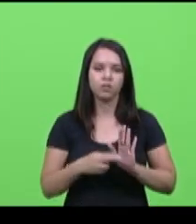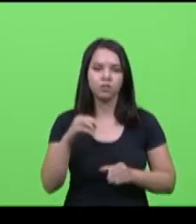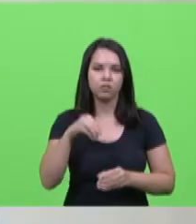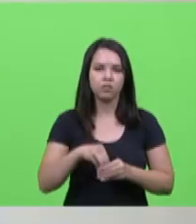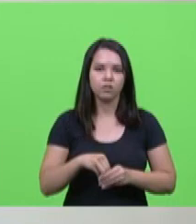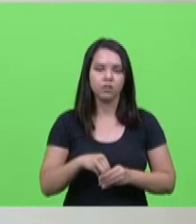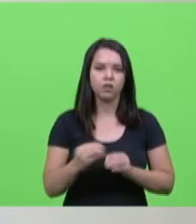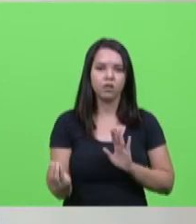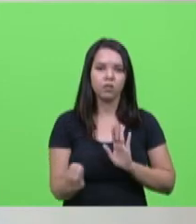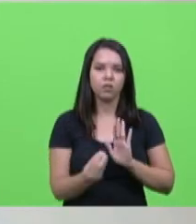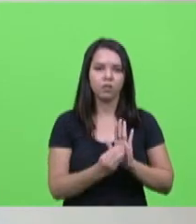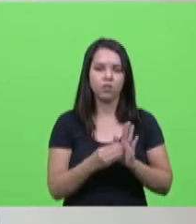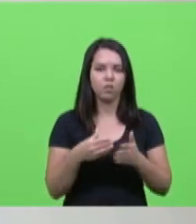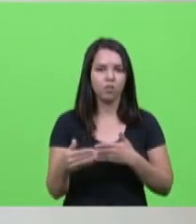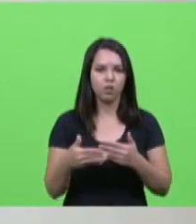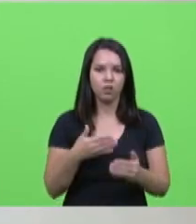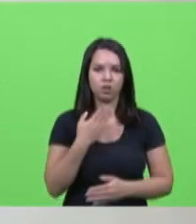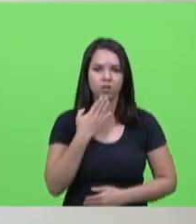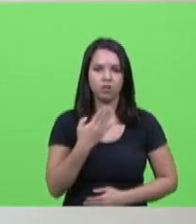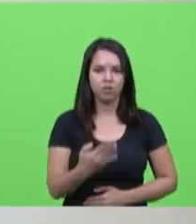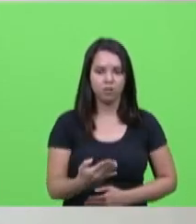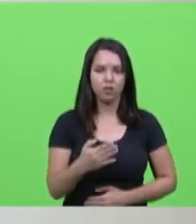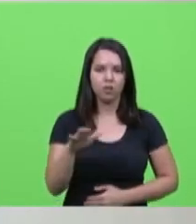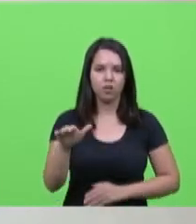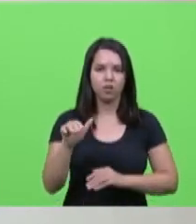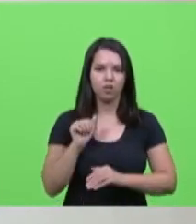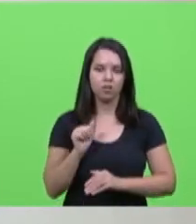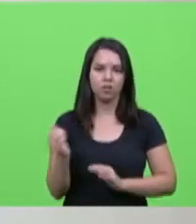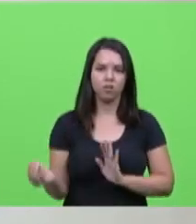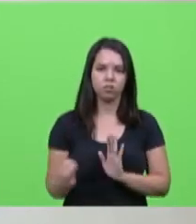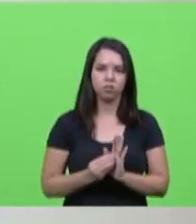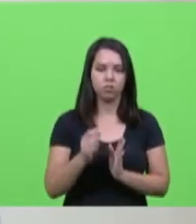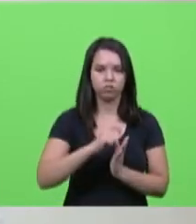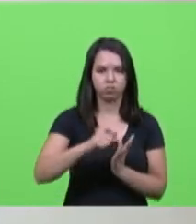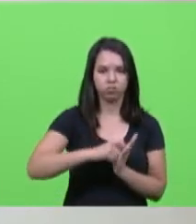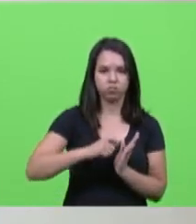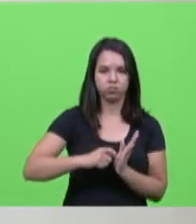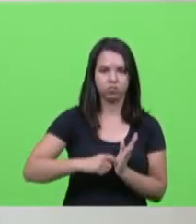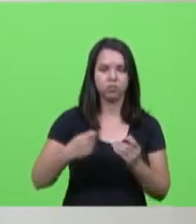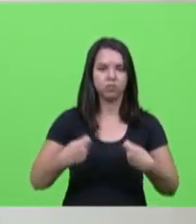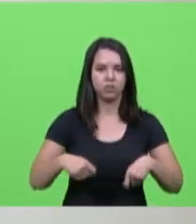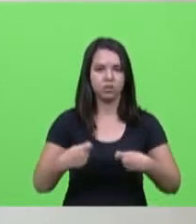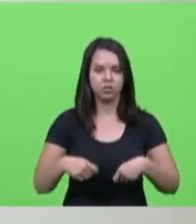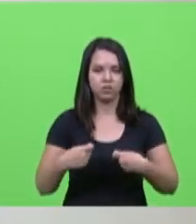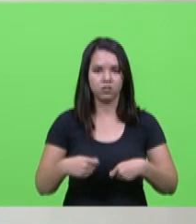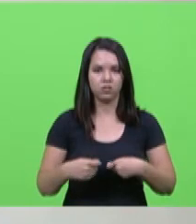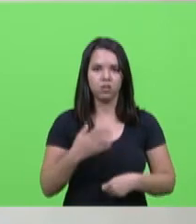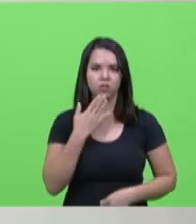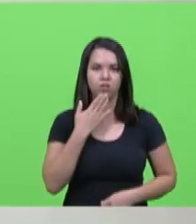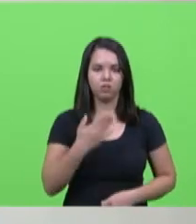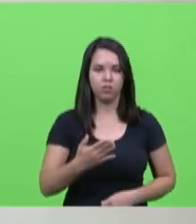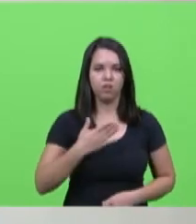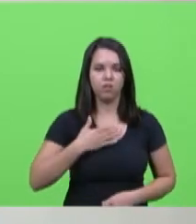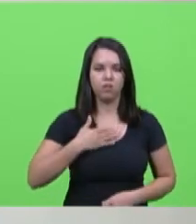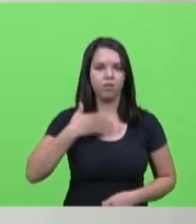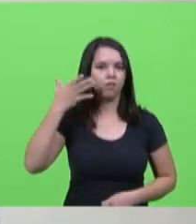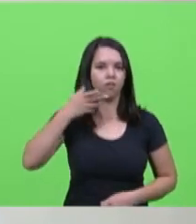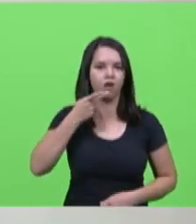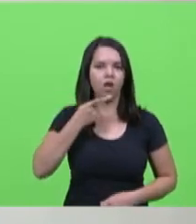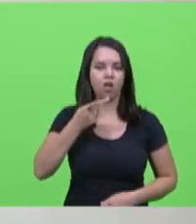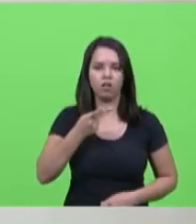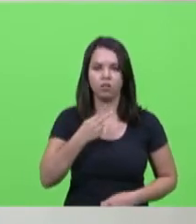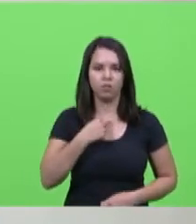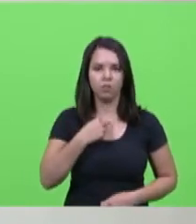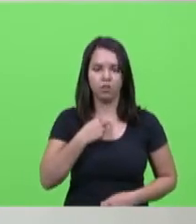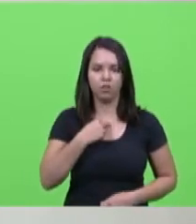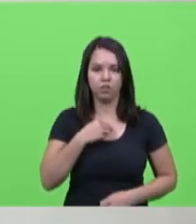qualquer requerimento de convocação seja por escrito, não há condição de deferir um requerimento verbal para colocar em votação. Então,